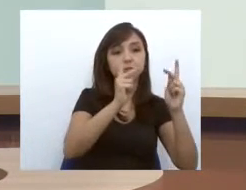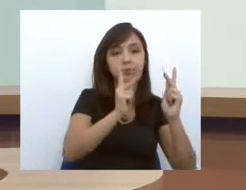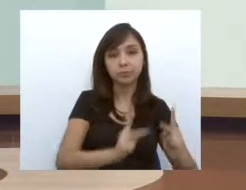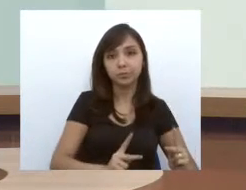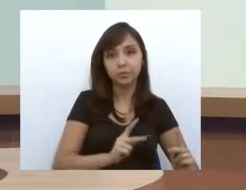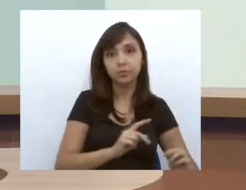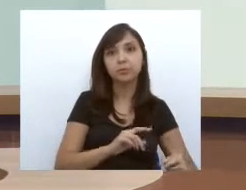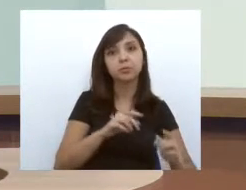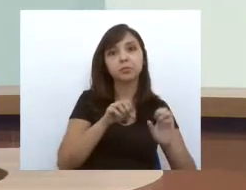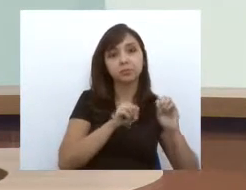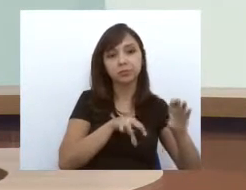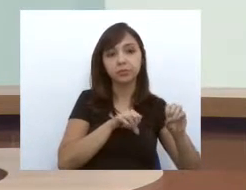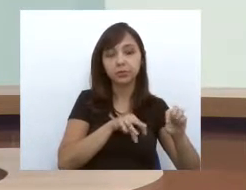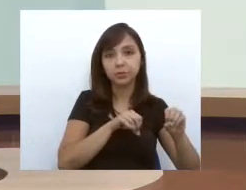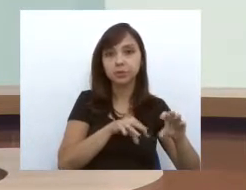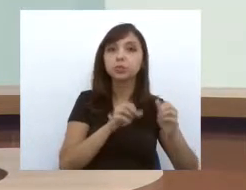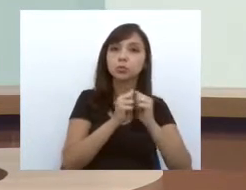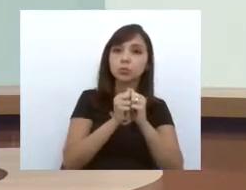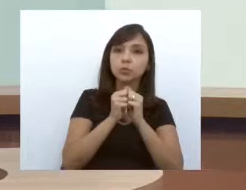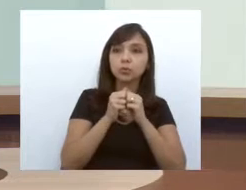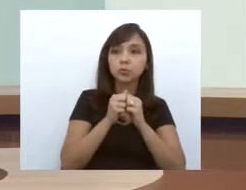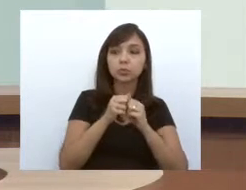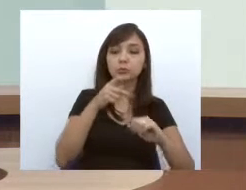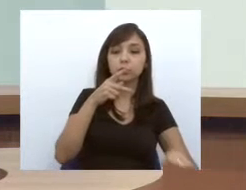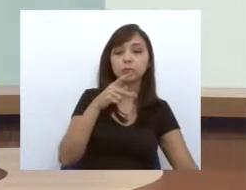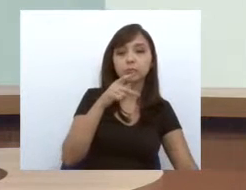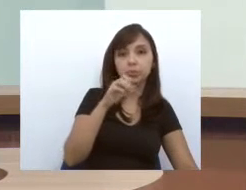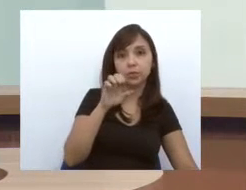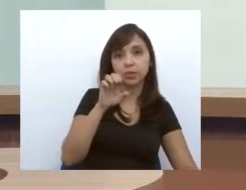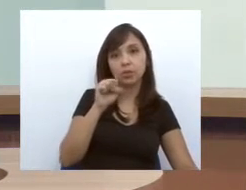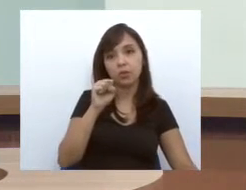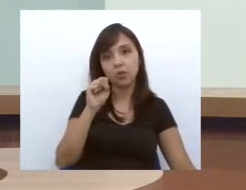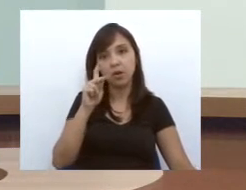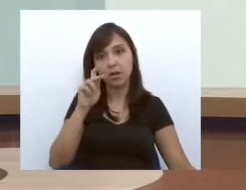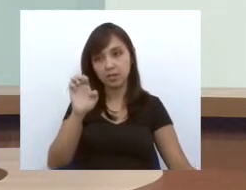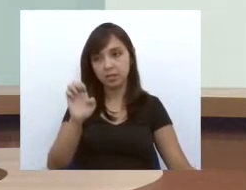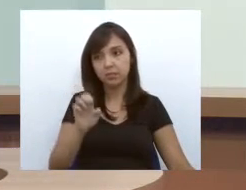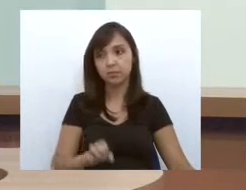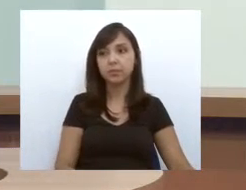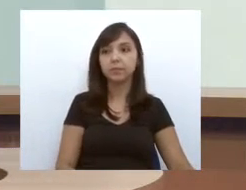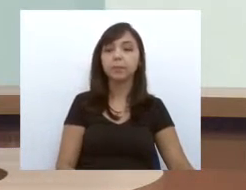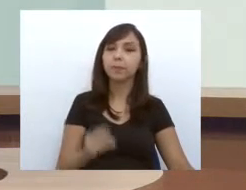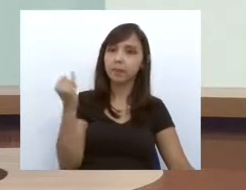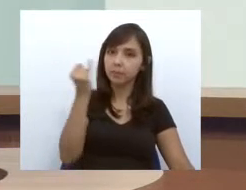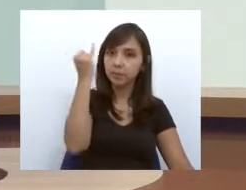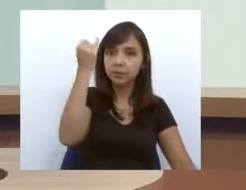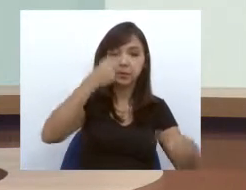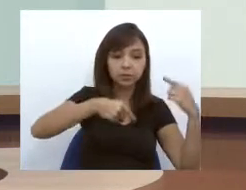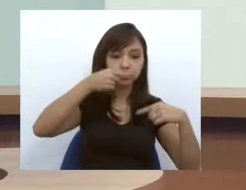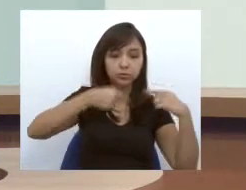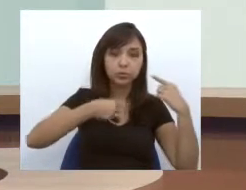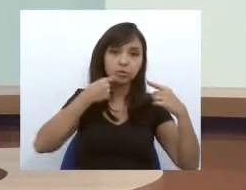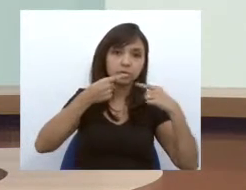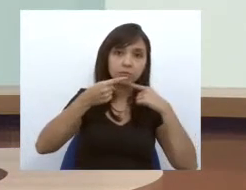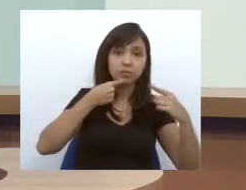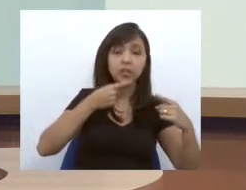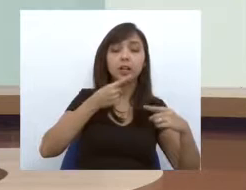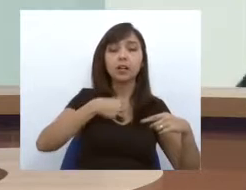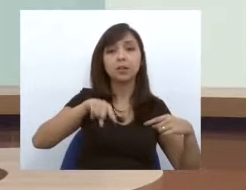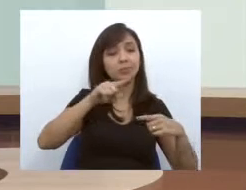Comissão de Educação juntamente com a POSP. Acho que o debate é importante, faz parte do processo democrático.